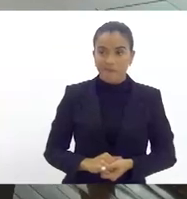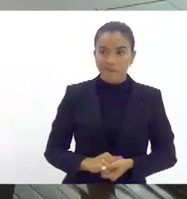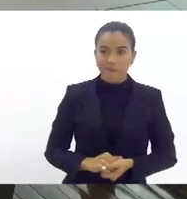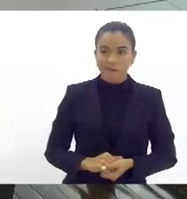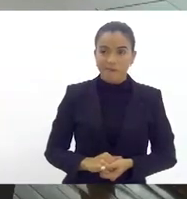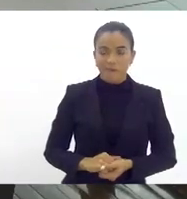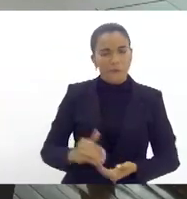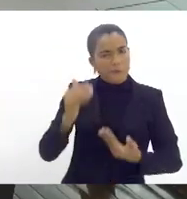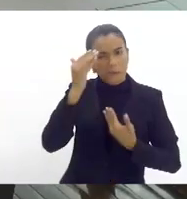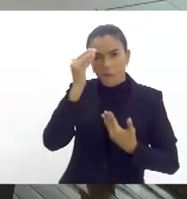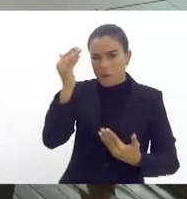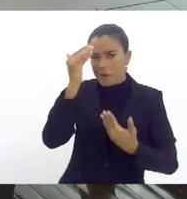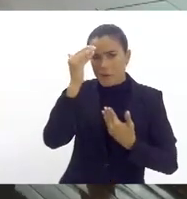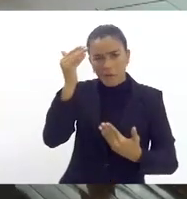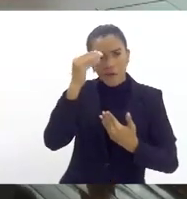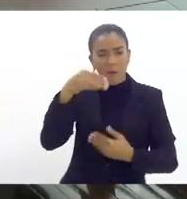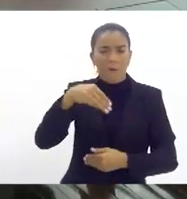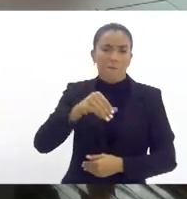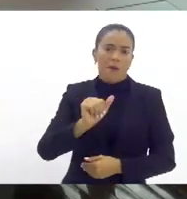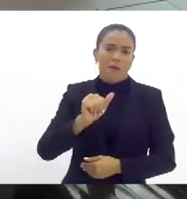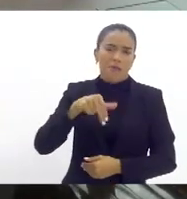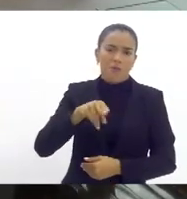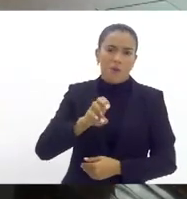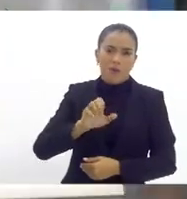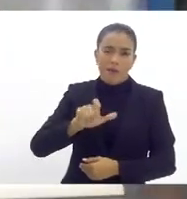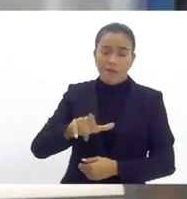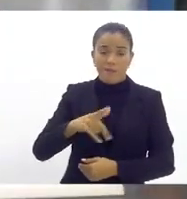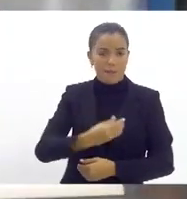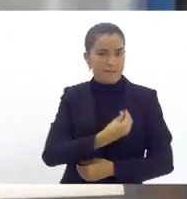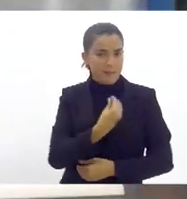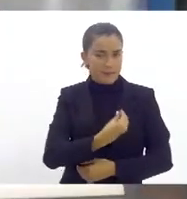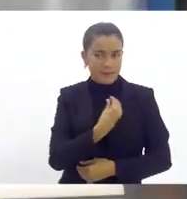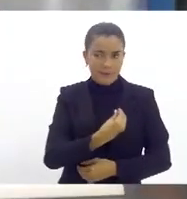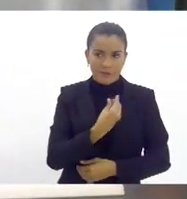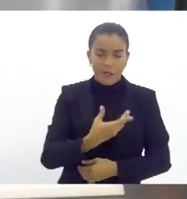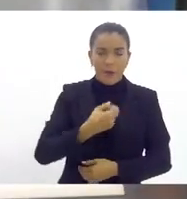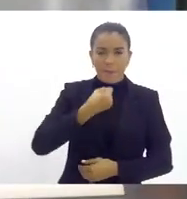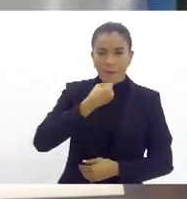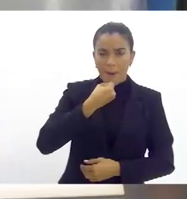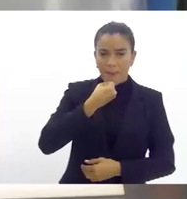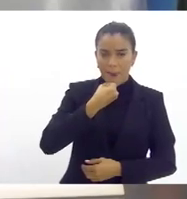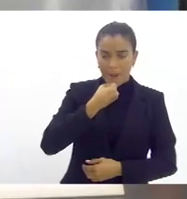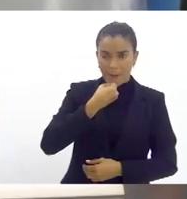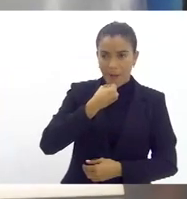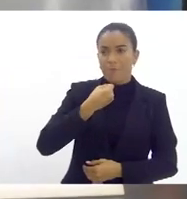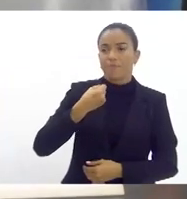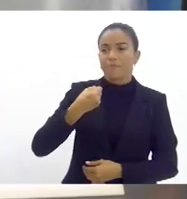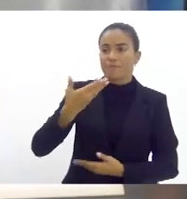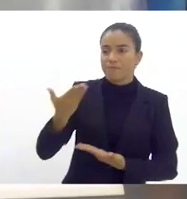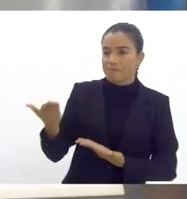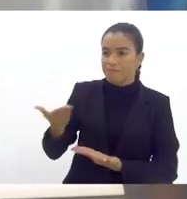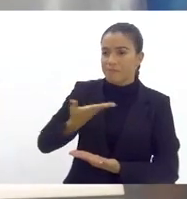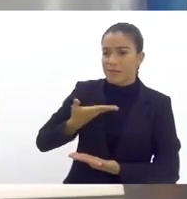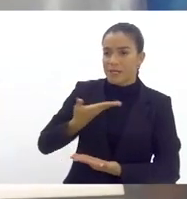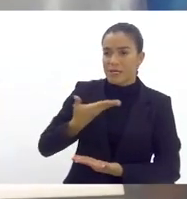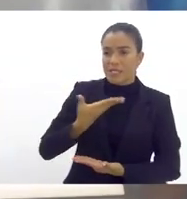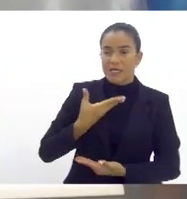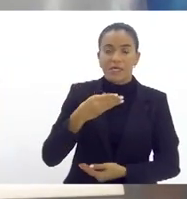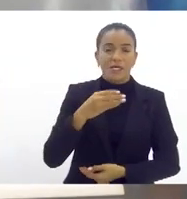Muitíssimo obrigada Manuela pela participação gostaria de passar imediatamente a palavra para camarada